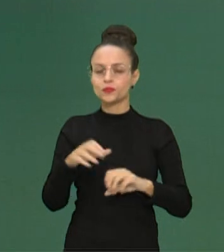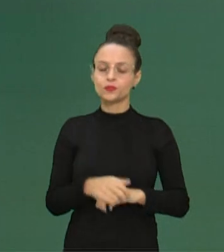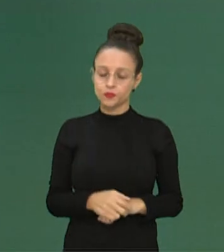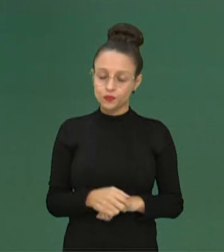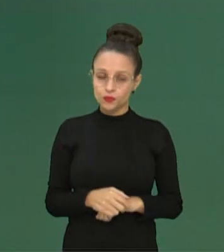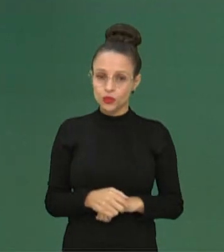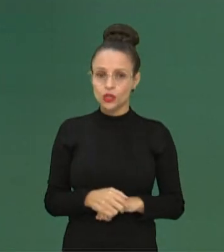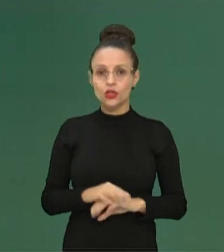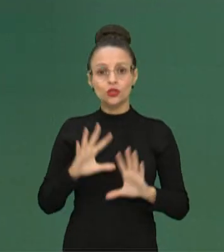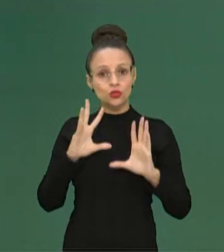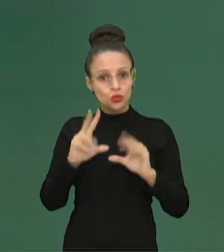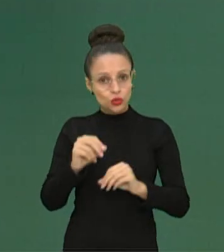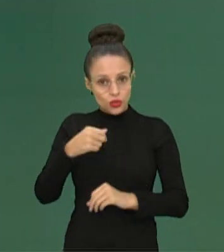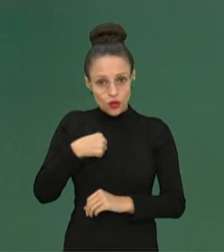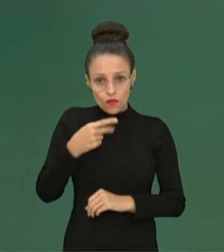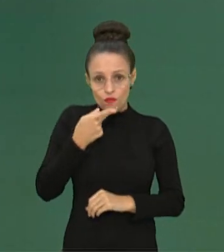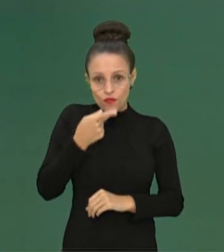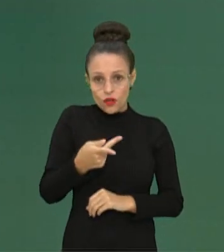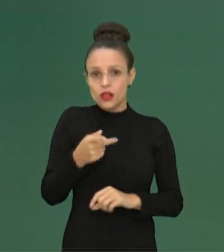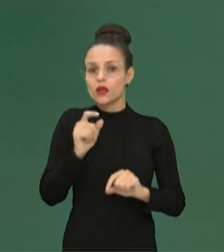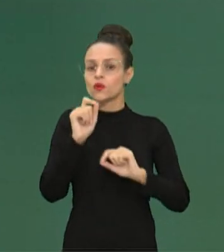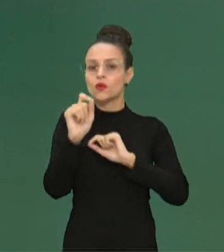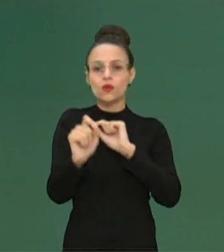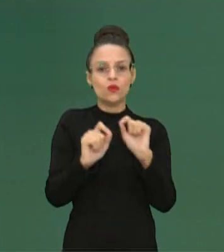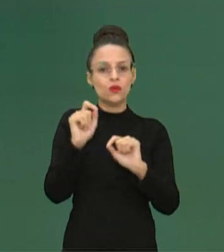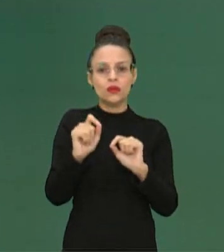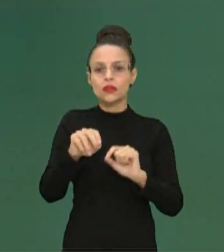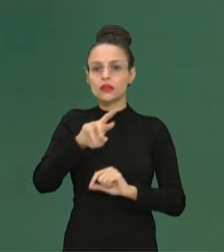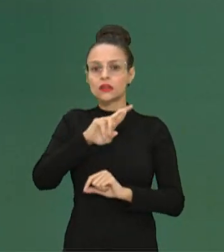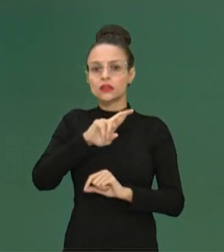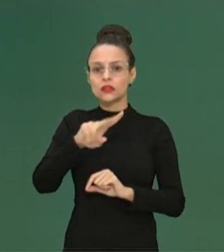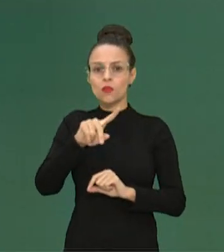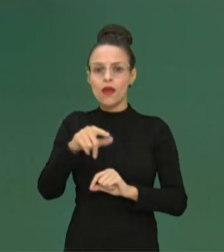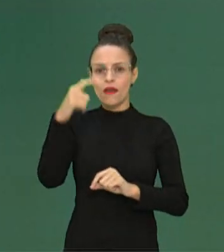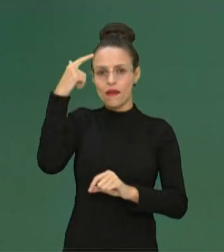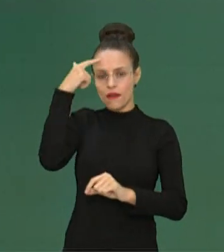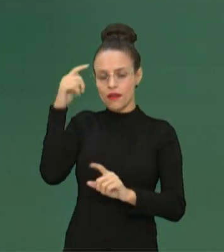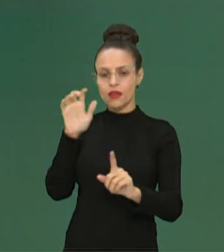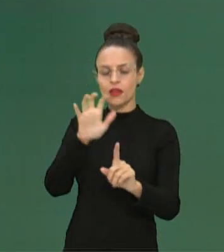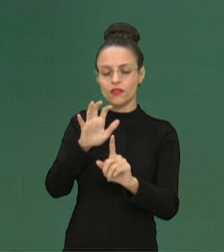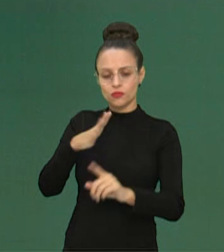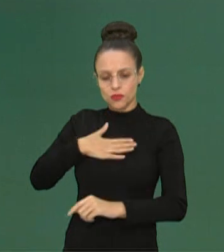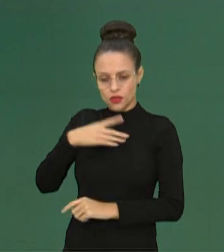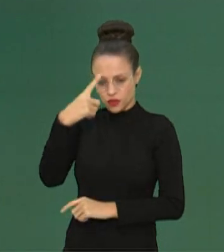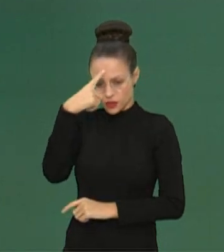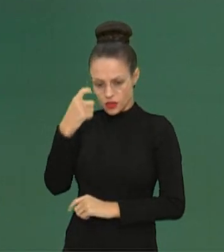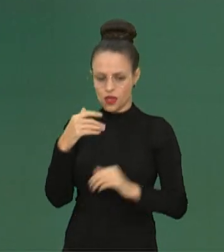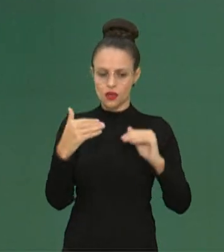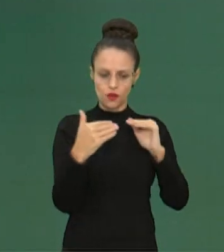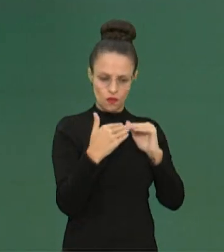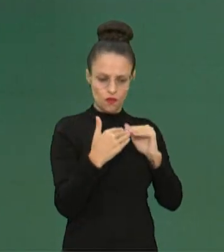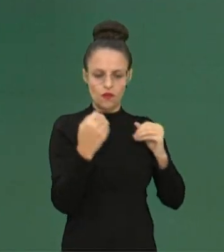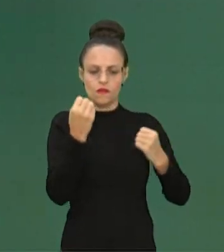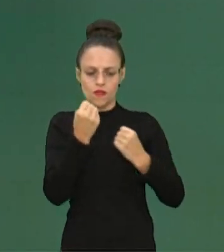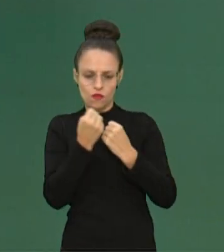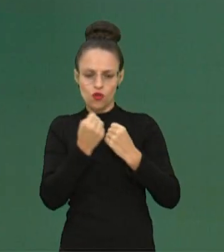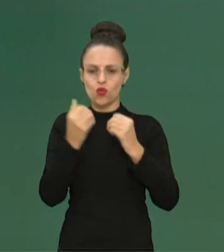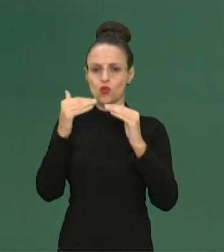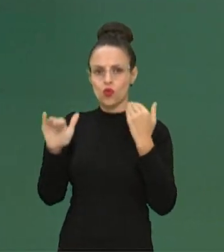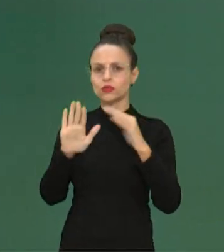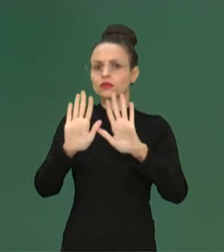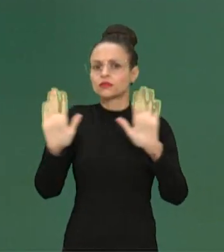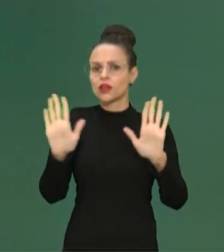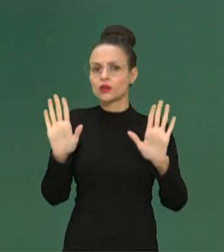aqui, tudo que eu venha falar não vai refletir a minha ideia, se é a favor ou se é contra. Aqui é uma